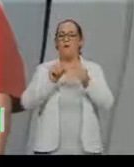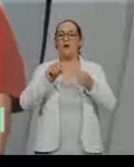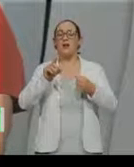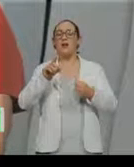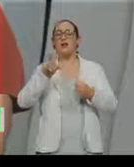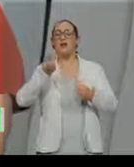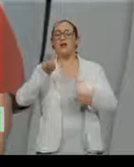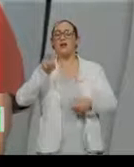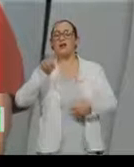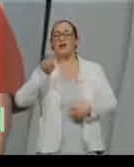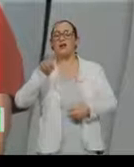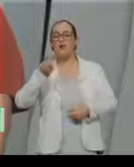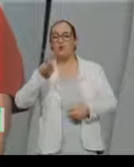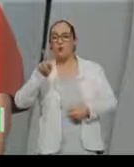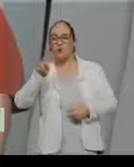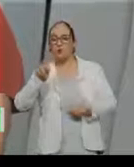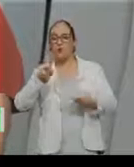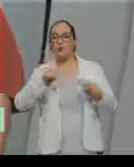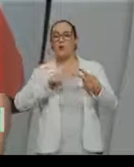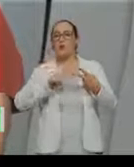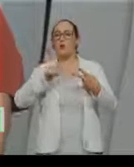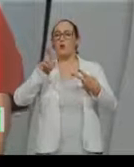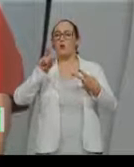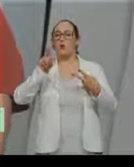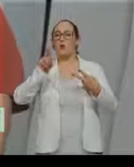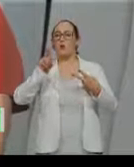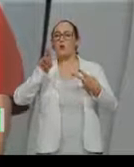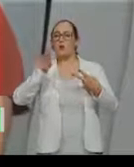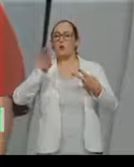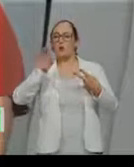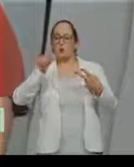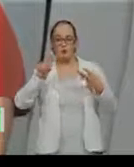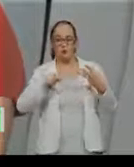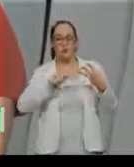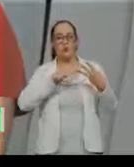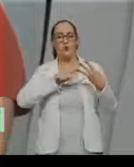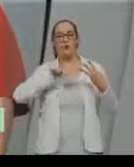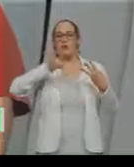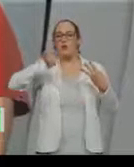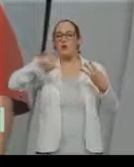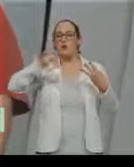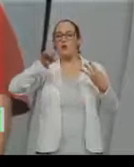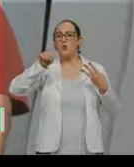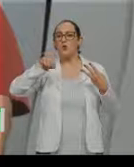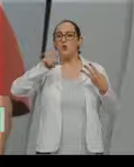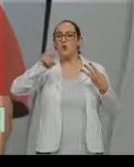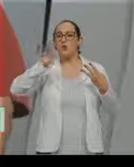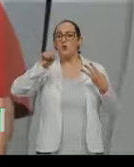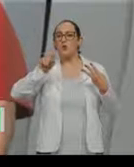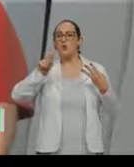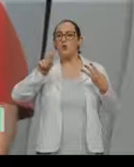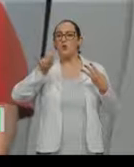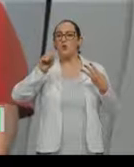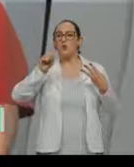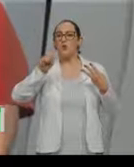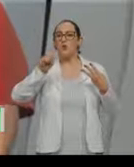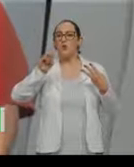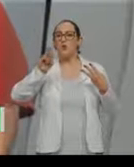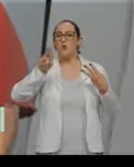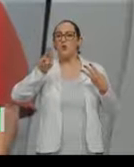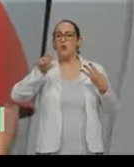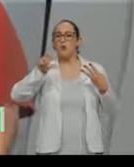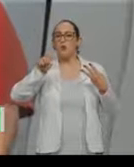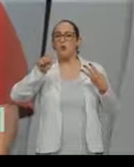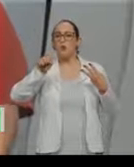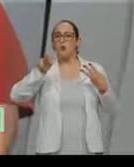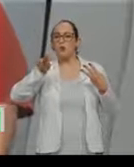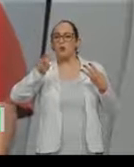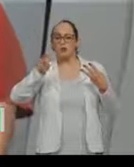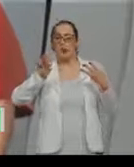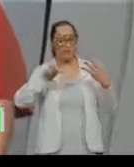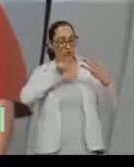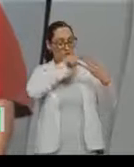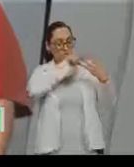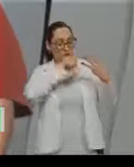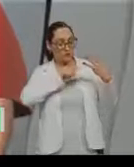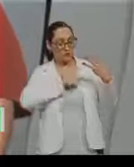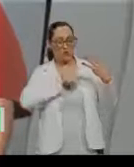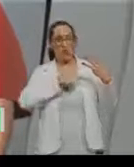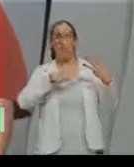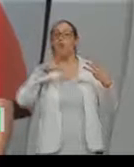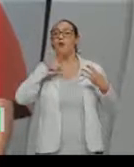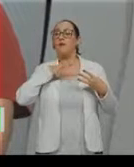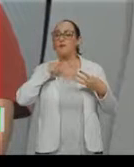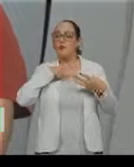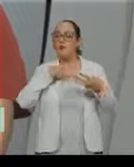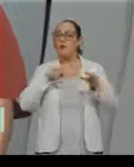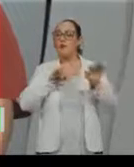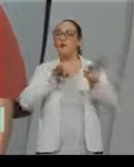João Goulart. Todos estes presidentes vão ter ações populistas, vão conquistar a confiança da camada popular,